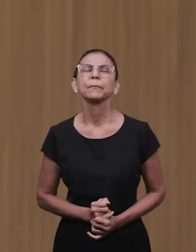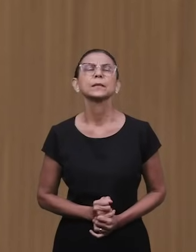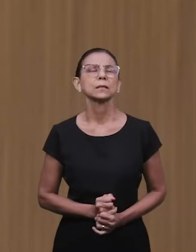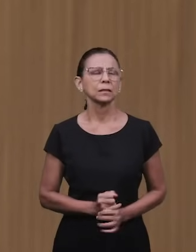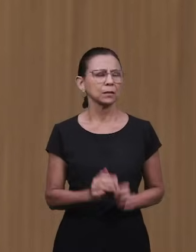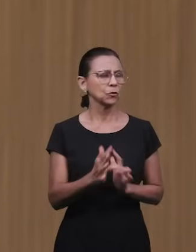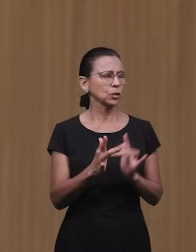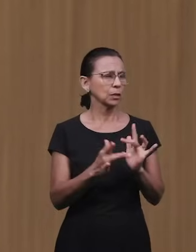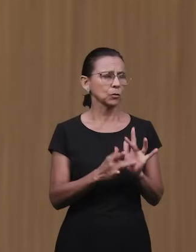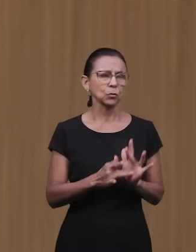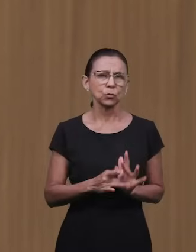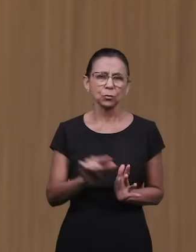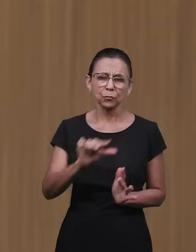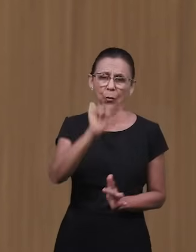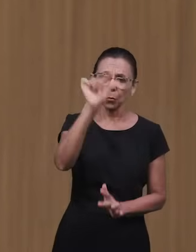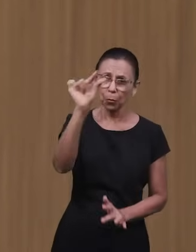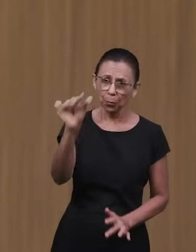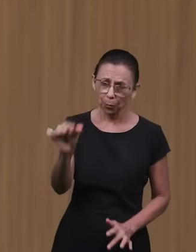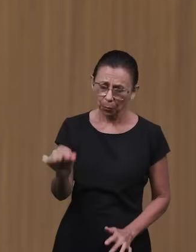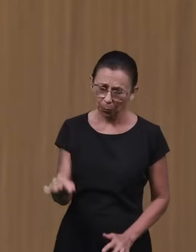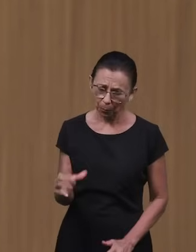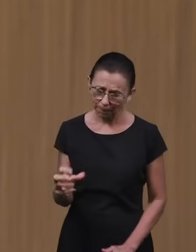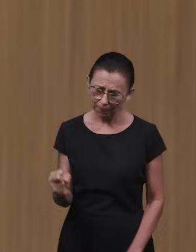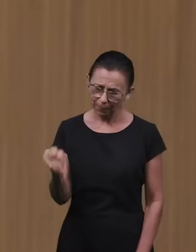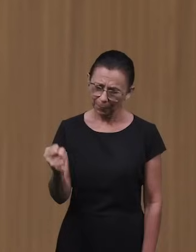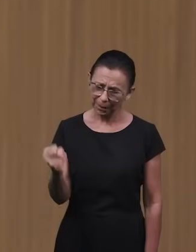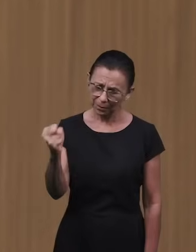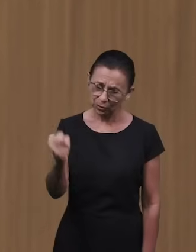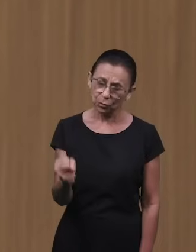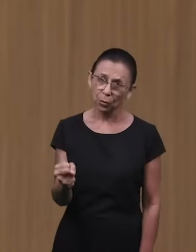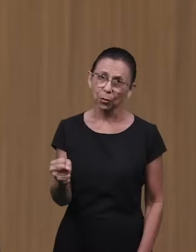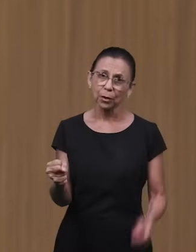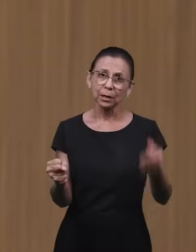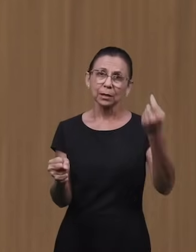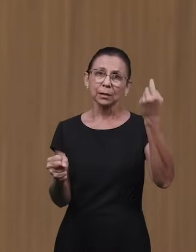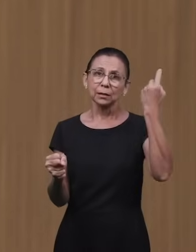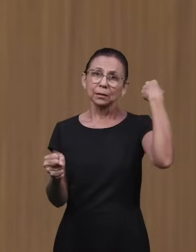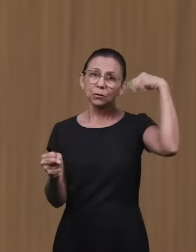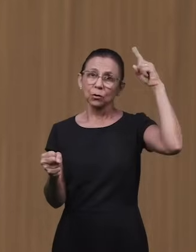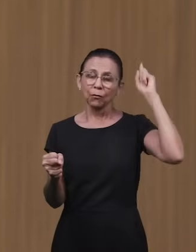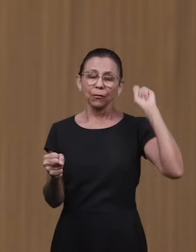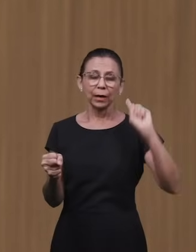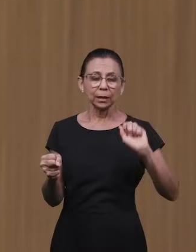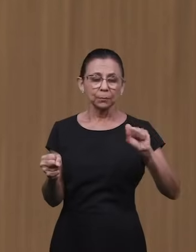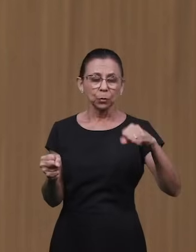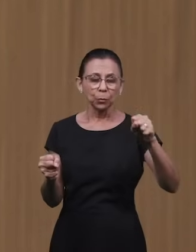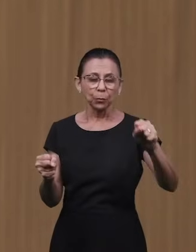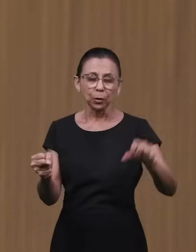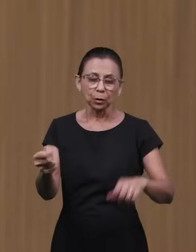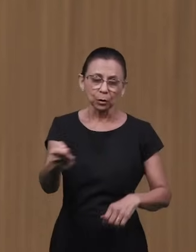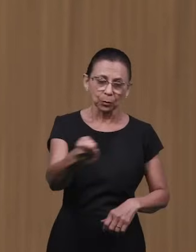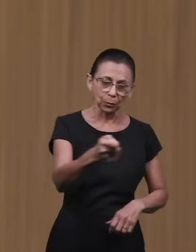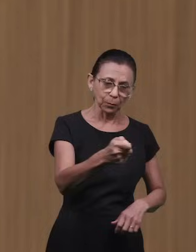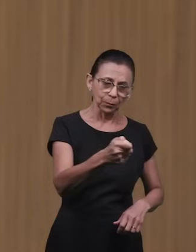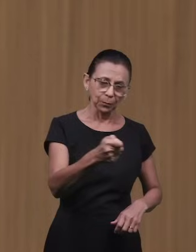foi o verdadeiro pastor, aquele que dá vida pelas ovelhas. Ele foi o único que se entregou,